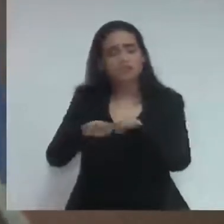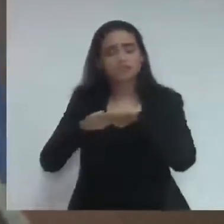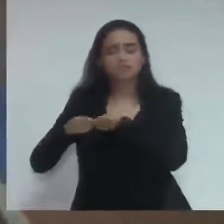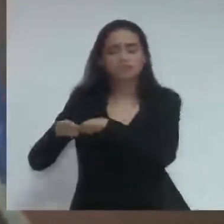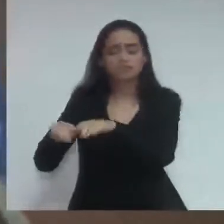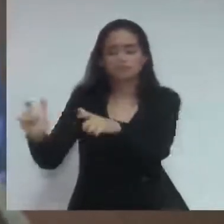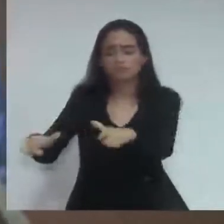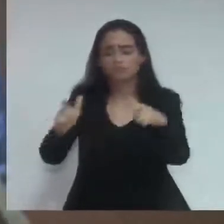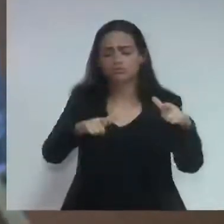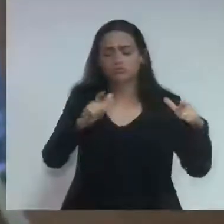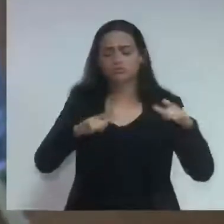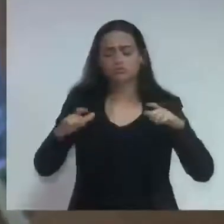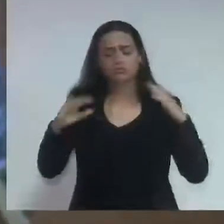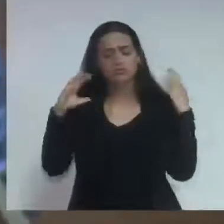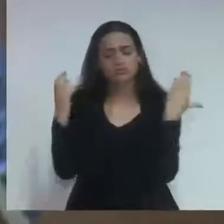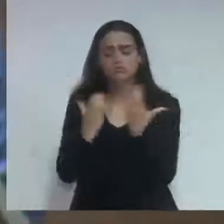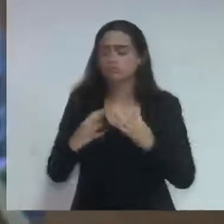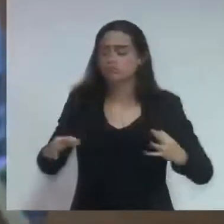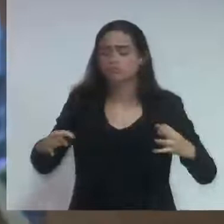outro bairro.